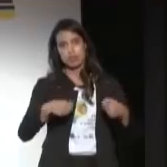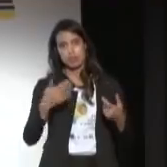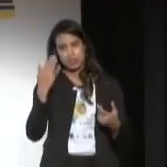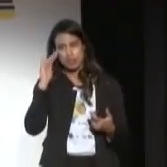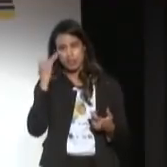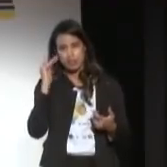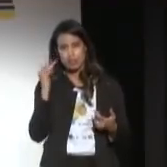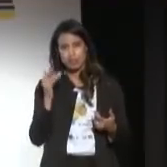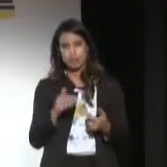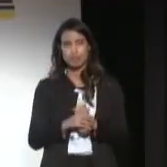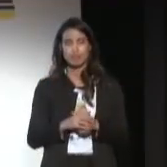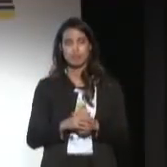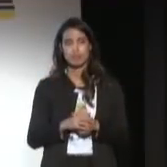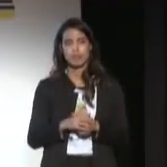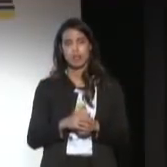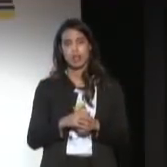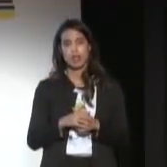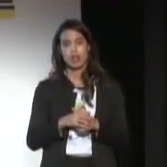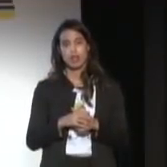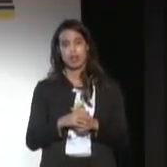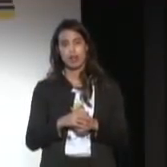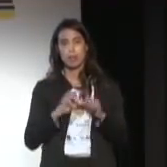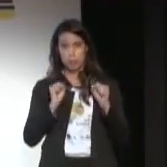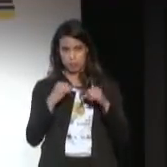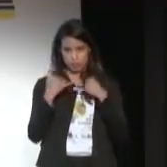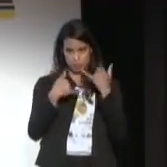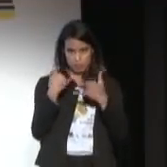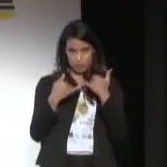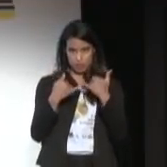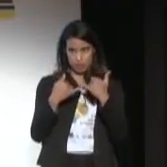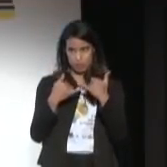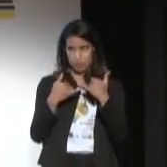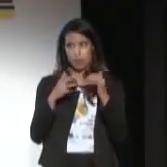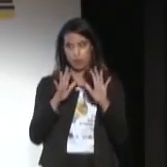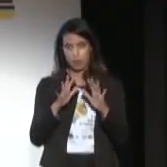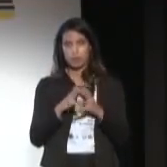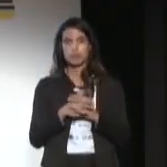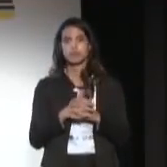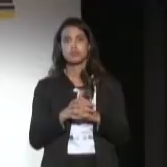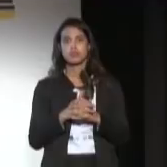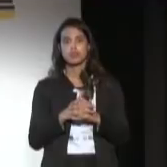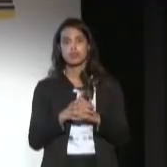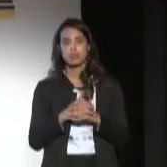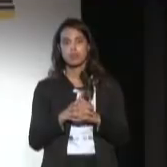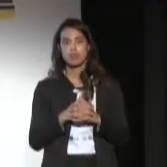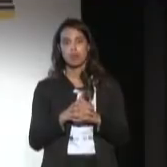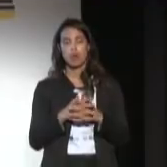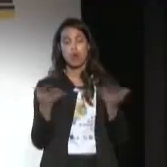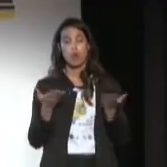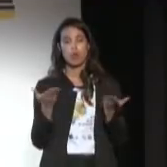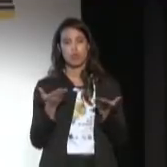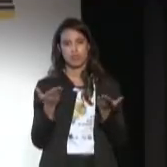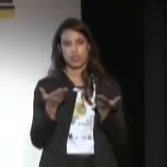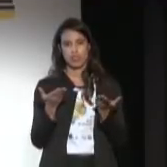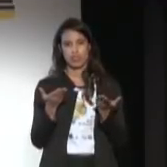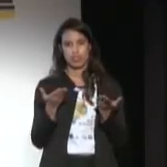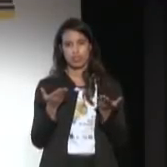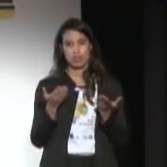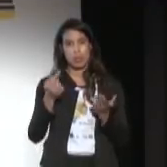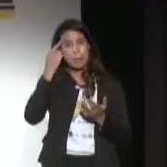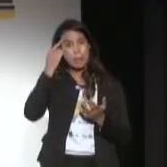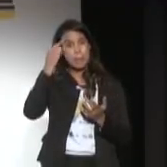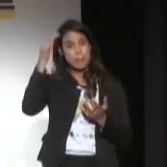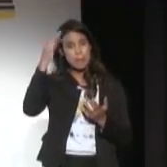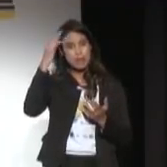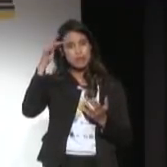entende? E aí, eu vou brincar com vocês. Posso brincar? Posso? Então, vamos lá. Quem hoje, ou quem agora estava pensando no